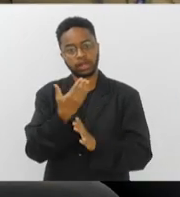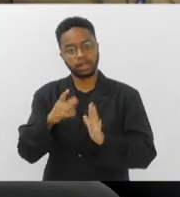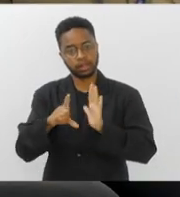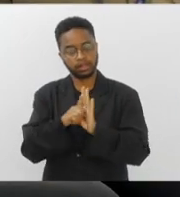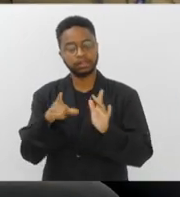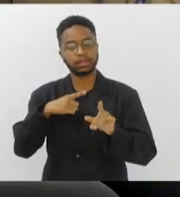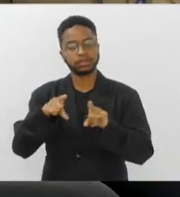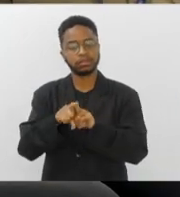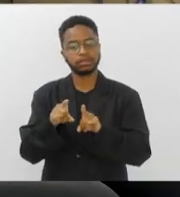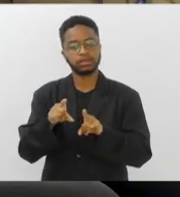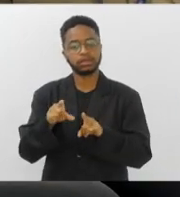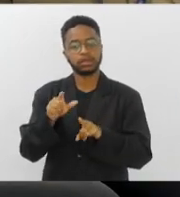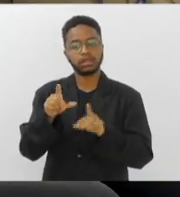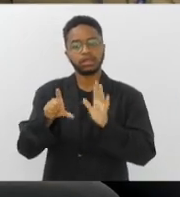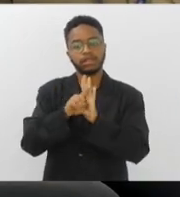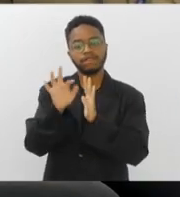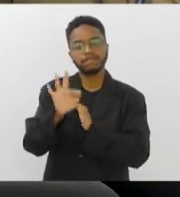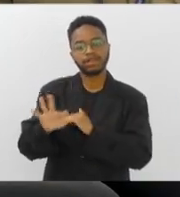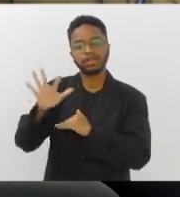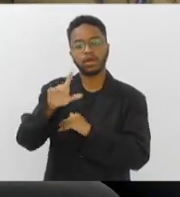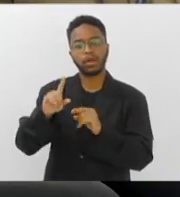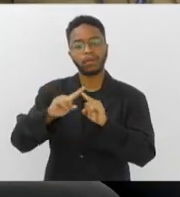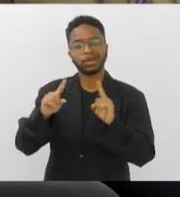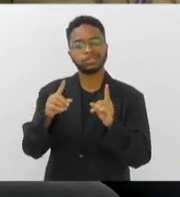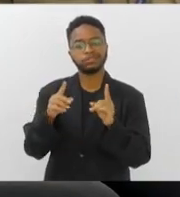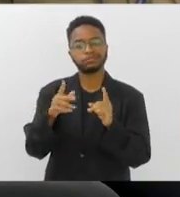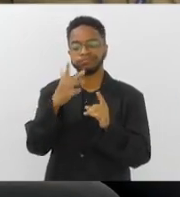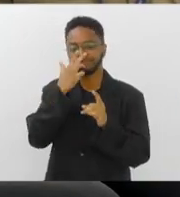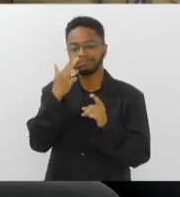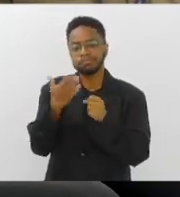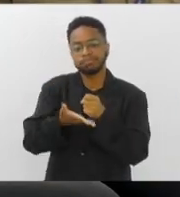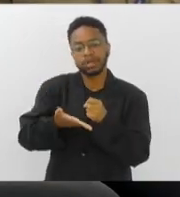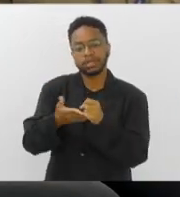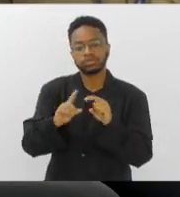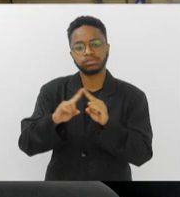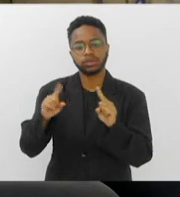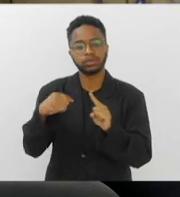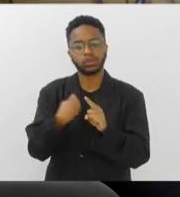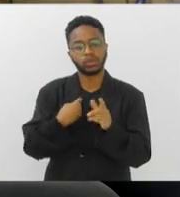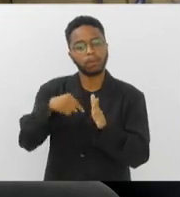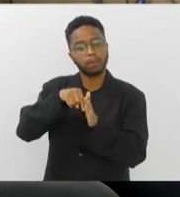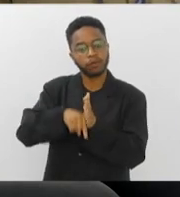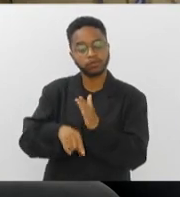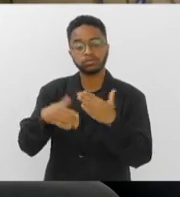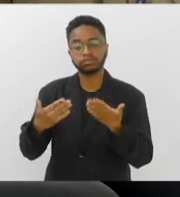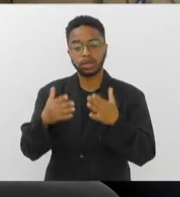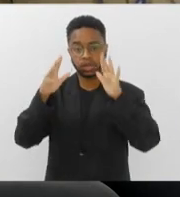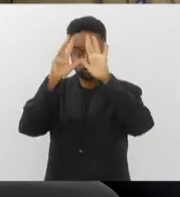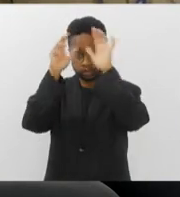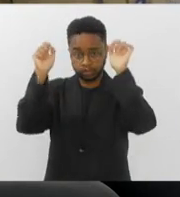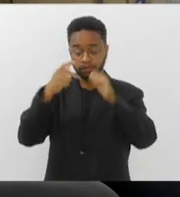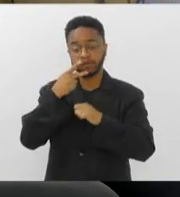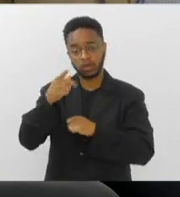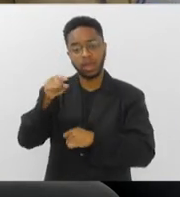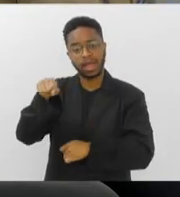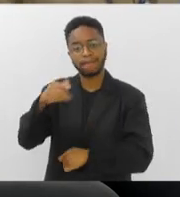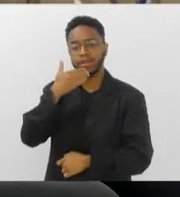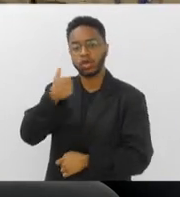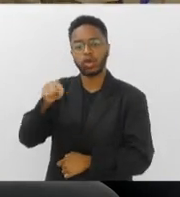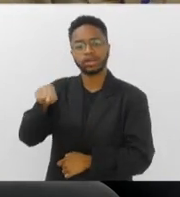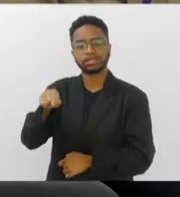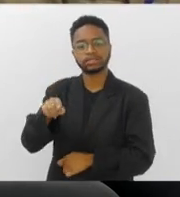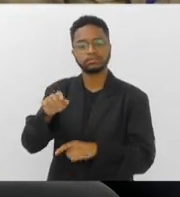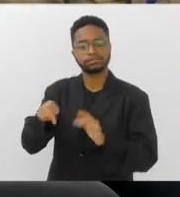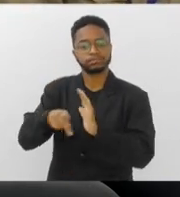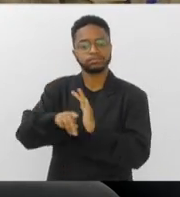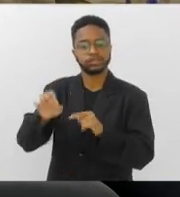lei federal sobre o assunto mais branda, e a nossa foi mais restritiva, e o Supremo falou, vale a mais restritiva do Estado. E